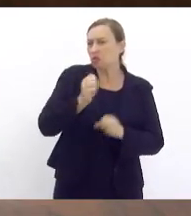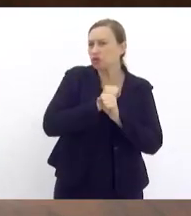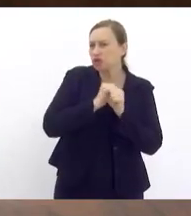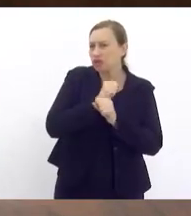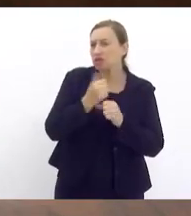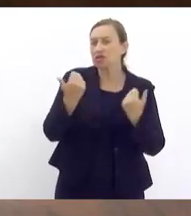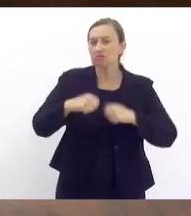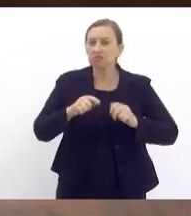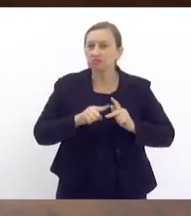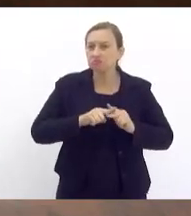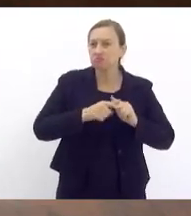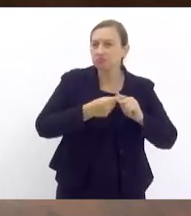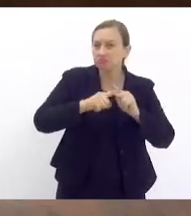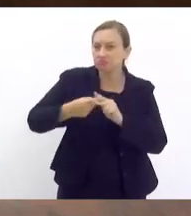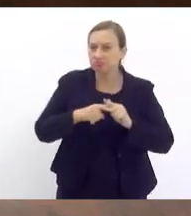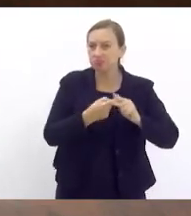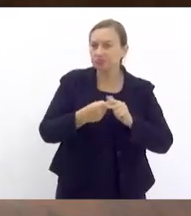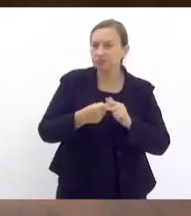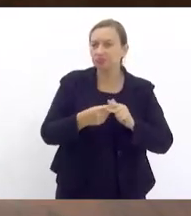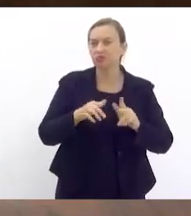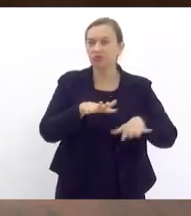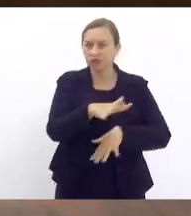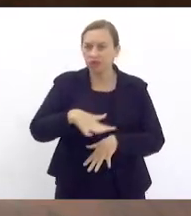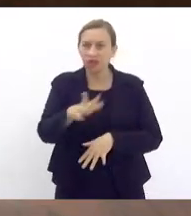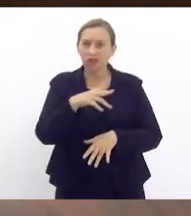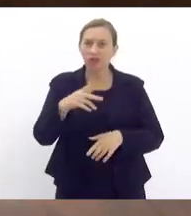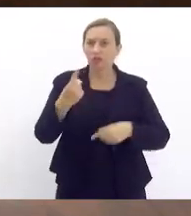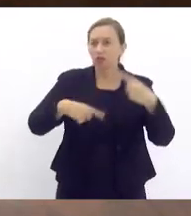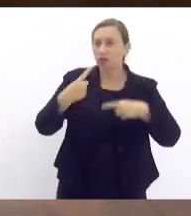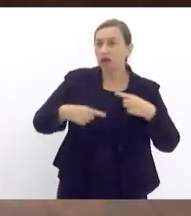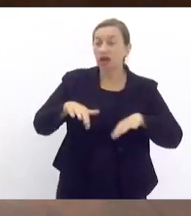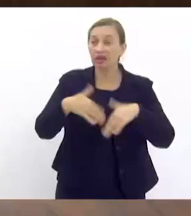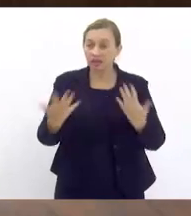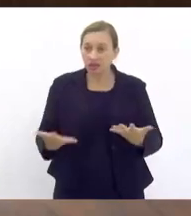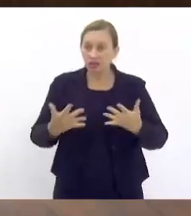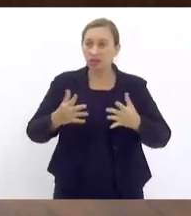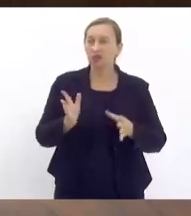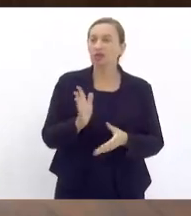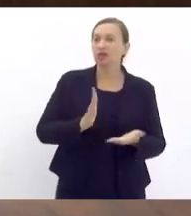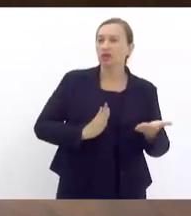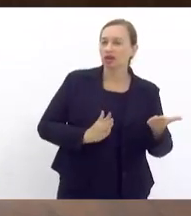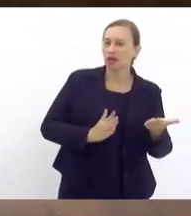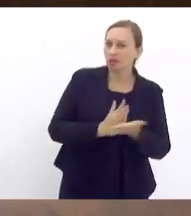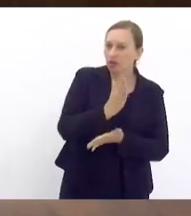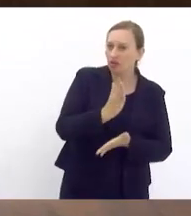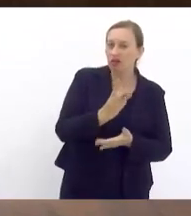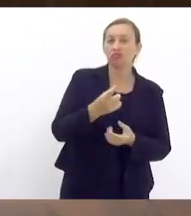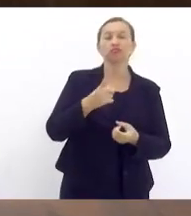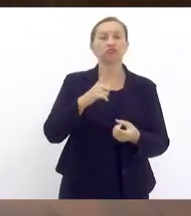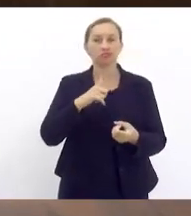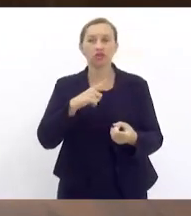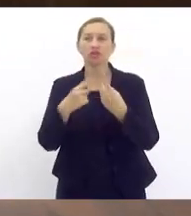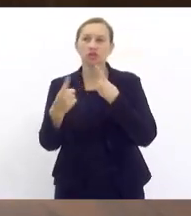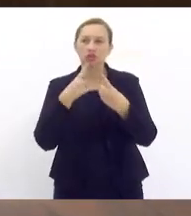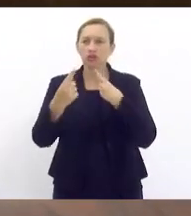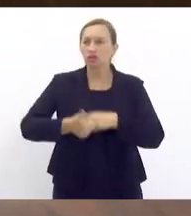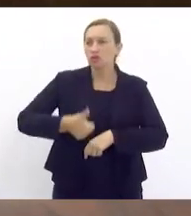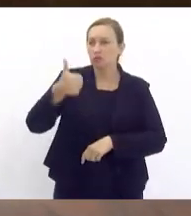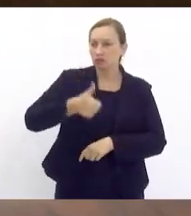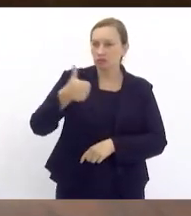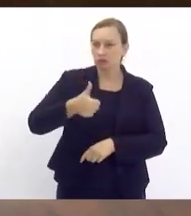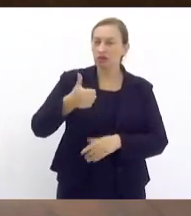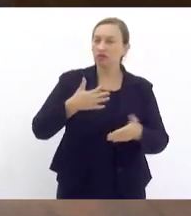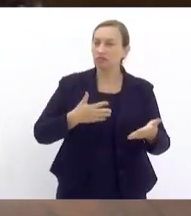de aperfeiçoamento das suas esferas políticas então me coloca aqui favorável a gente tem essa discussão e como o primeiro gesto